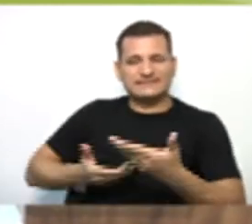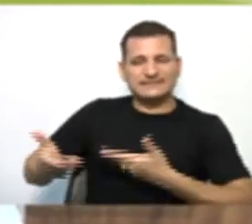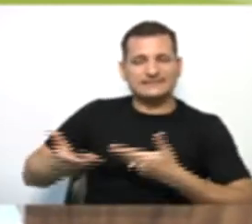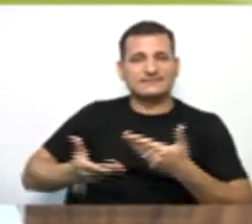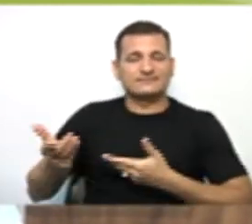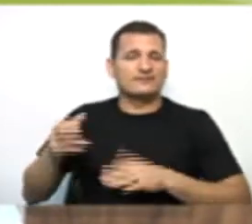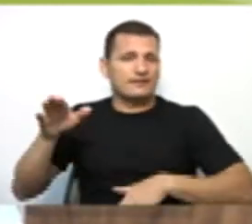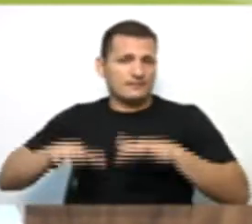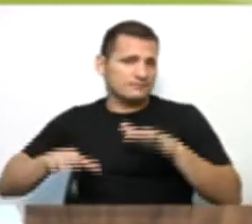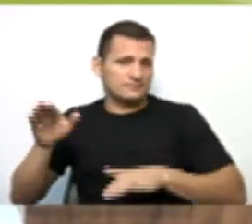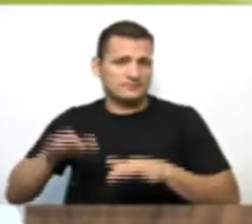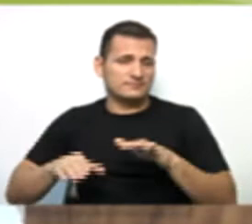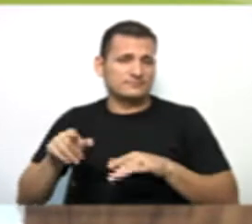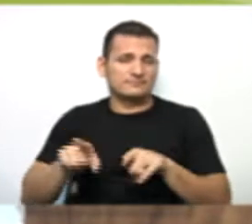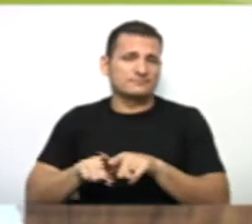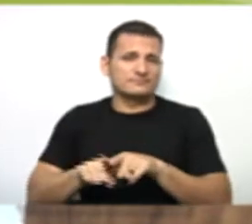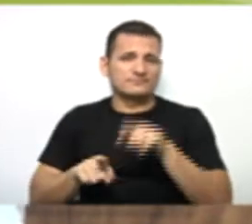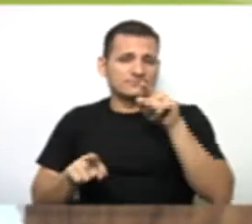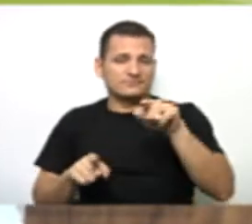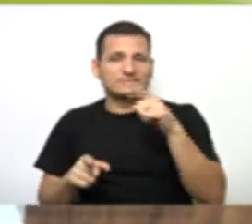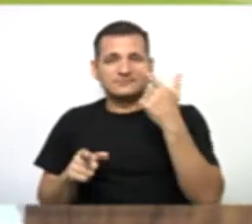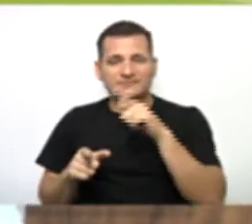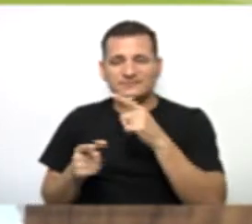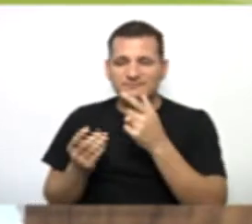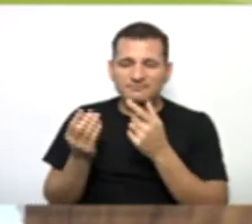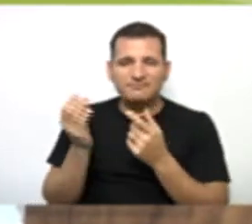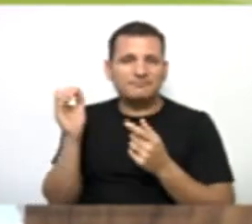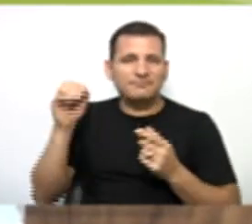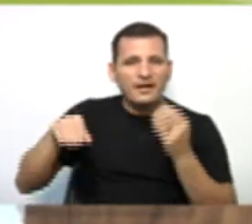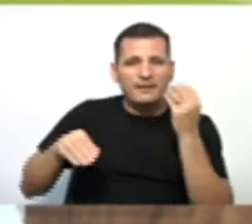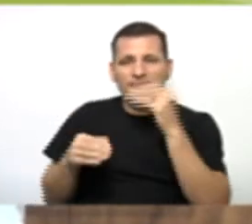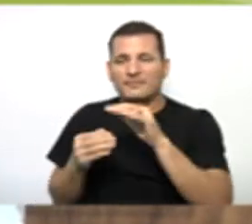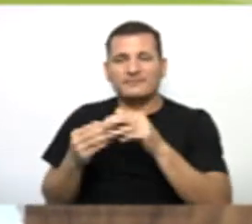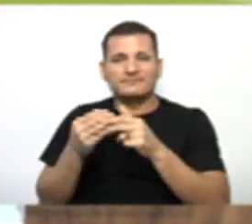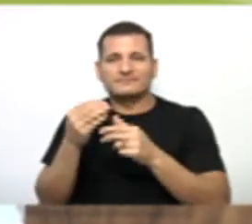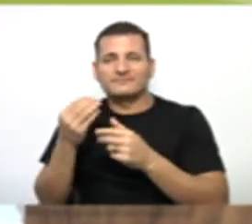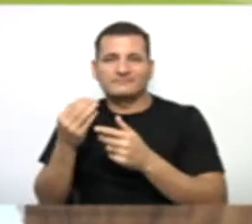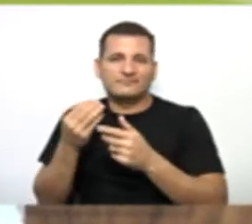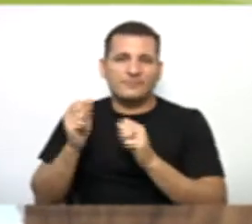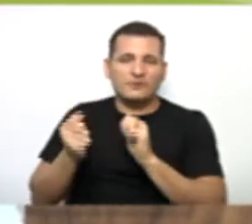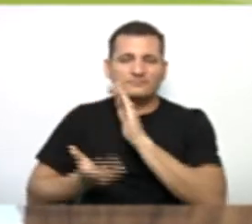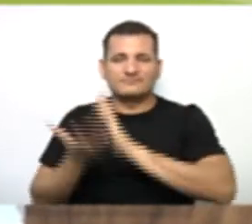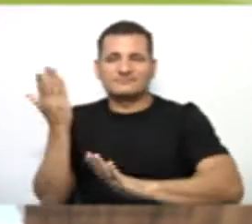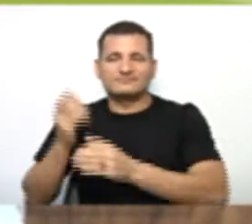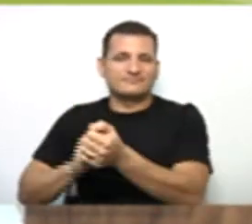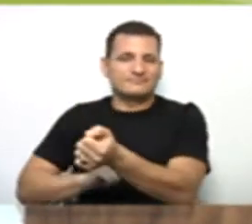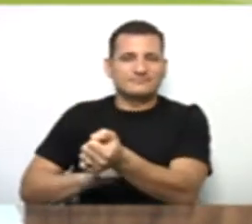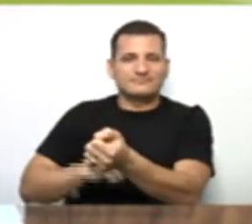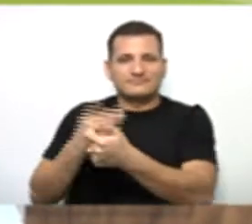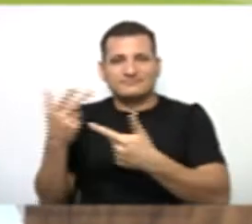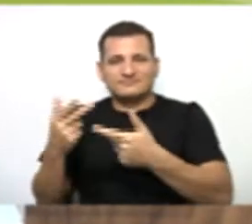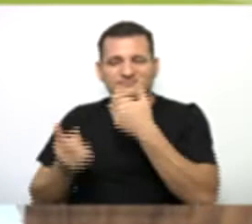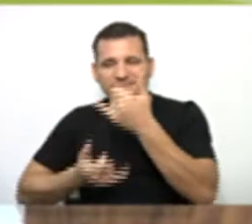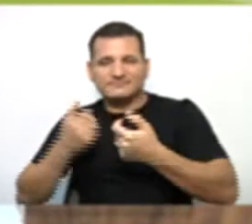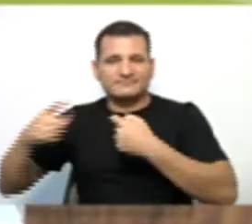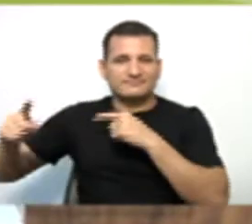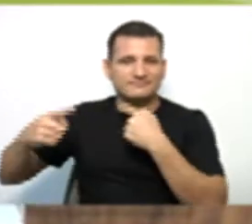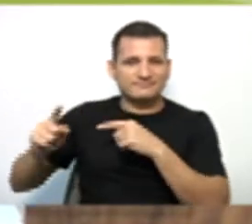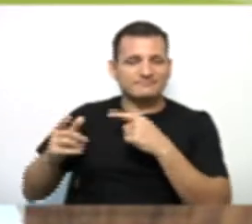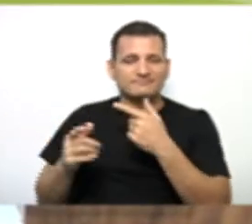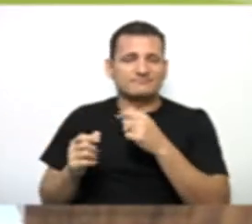vezes alguma coisa nesse sentido que você consiga jogar no meio da conversa pode retirar esse clima tenso e fazer com que